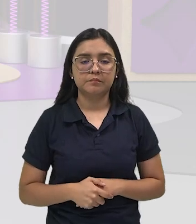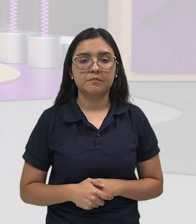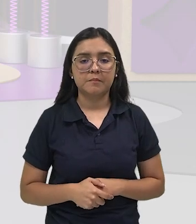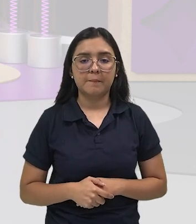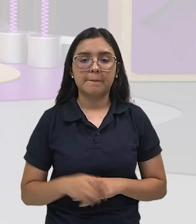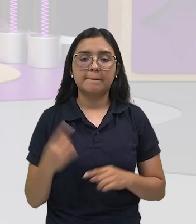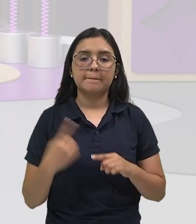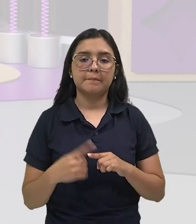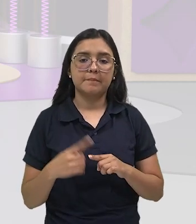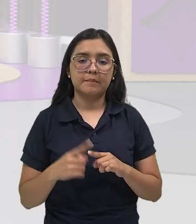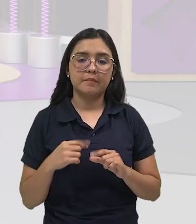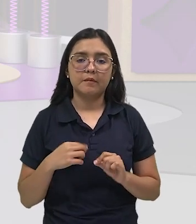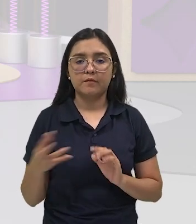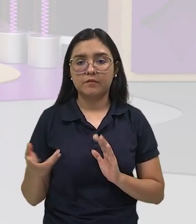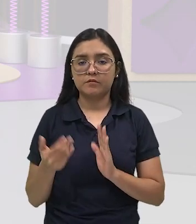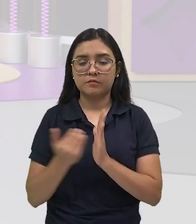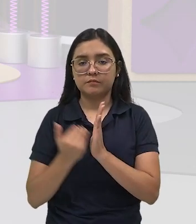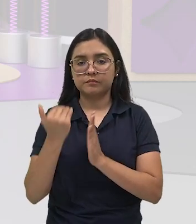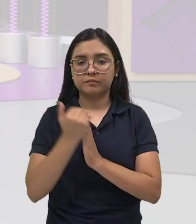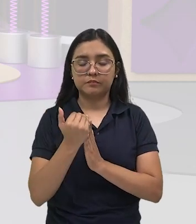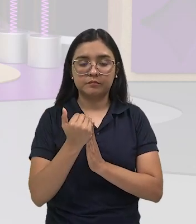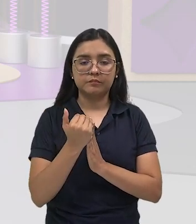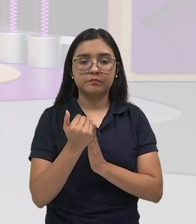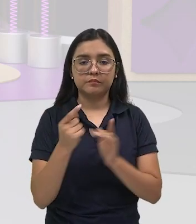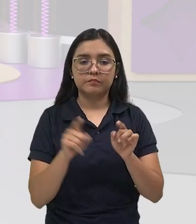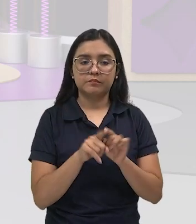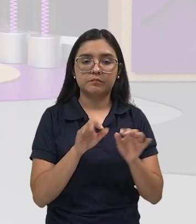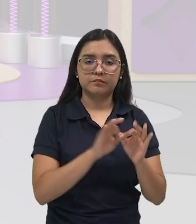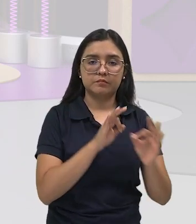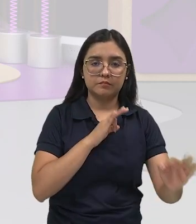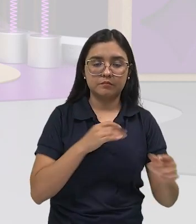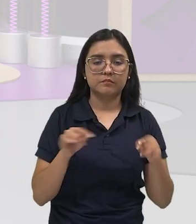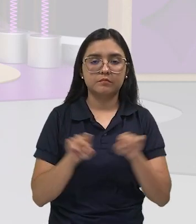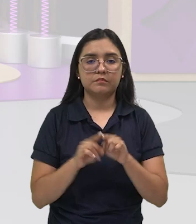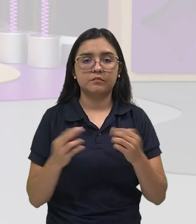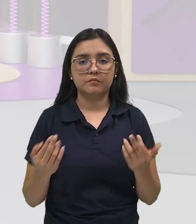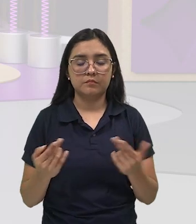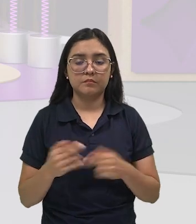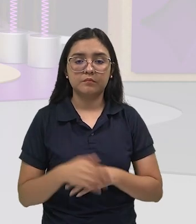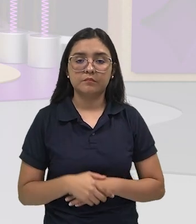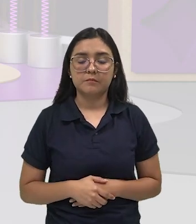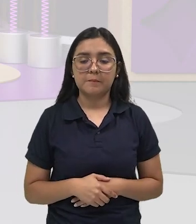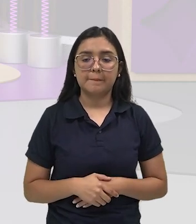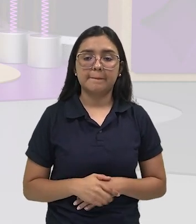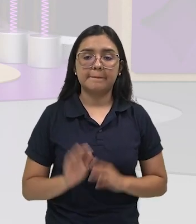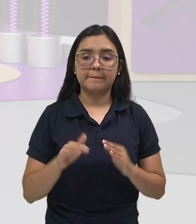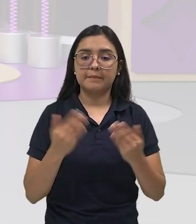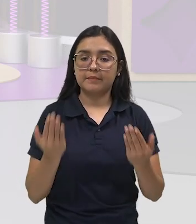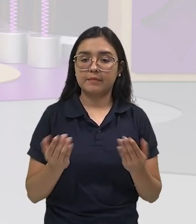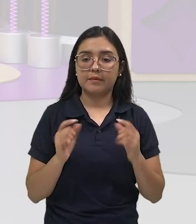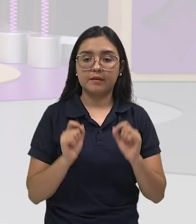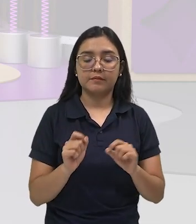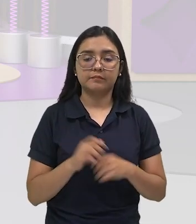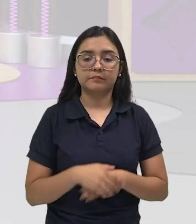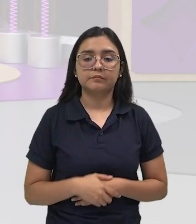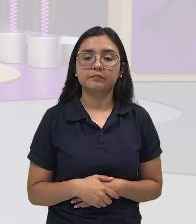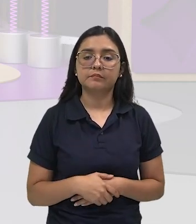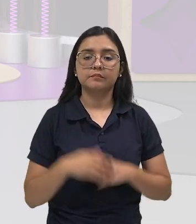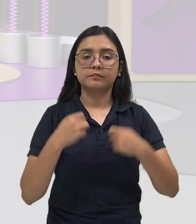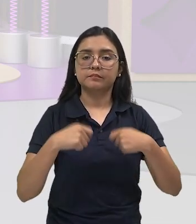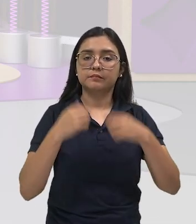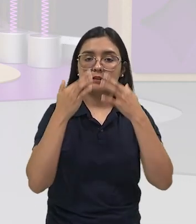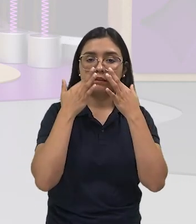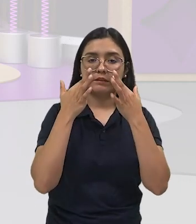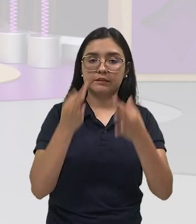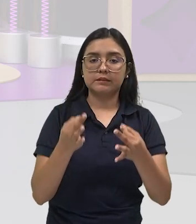Porque eu aumentei a velocidade. Então, aumentou uma, aumentou a outra. Beleza? Então, pessoal, eu tenho que estar